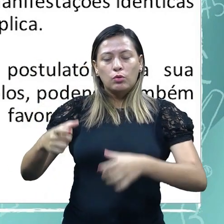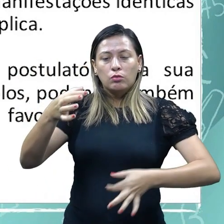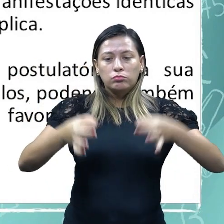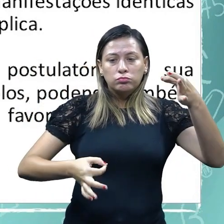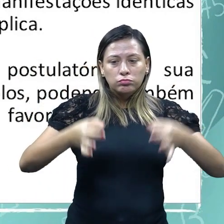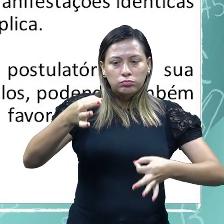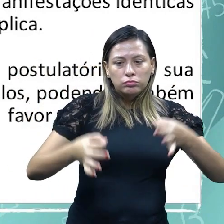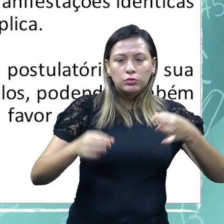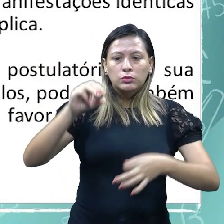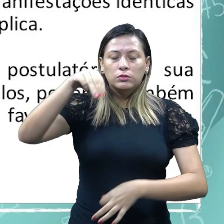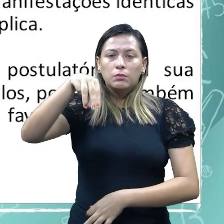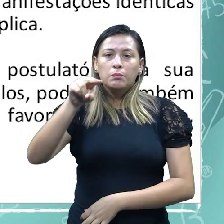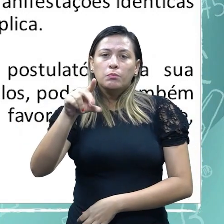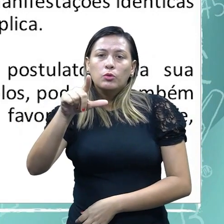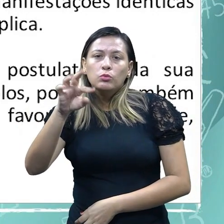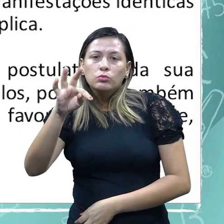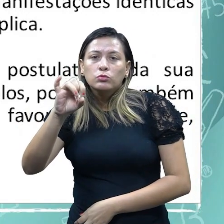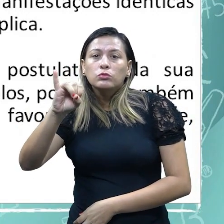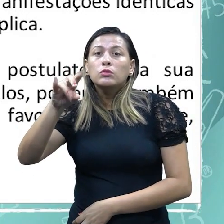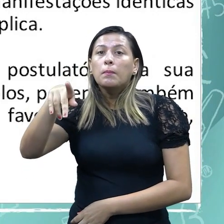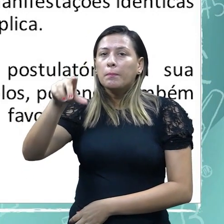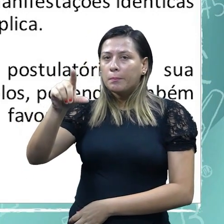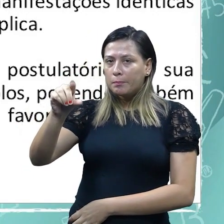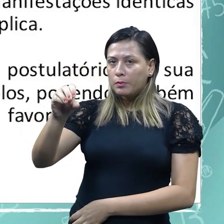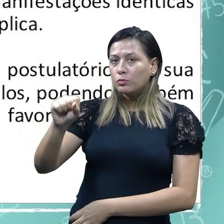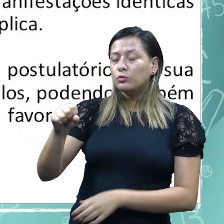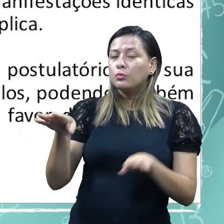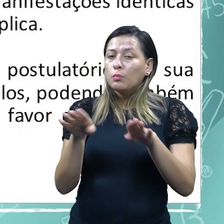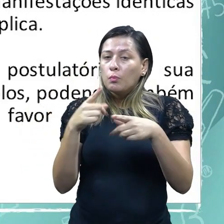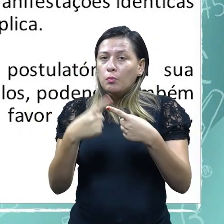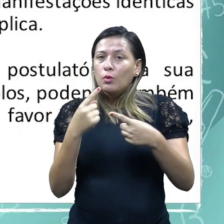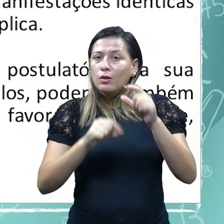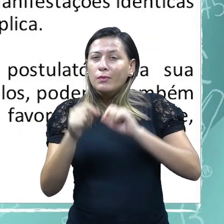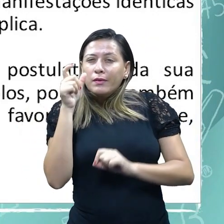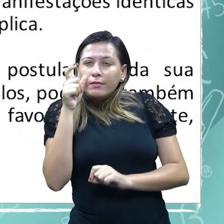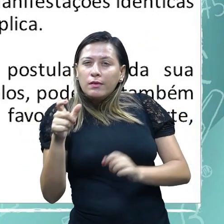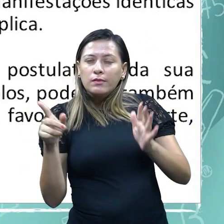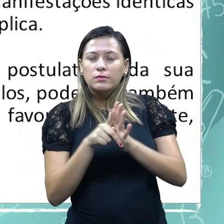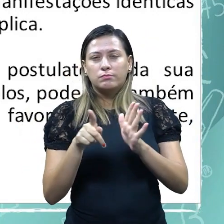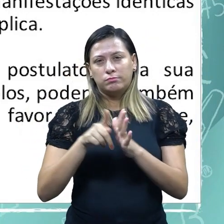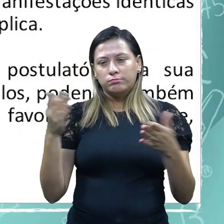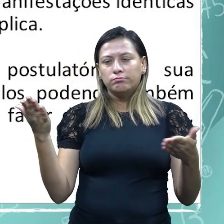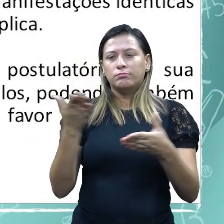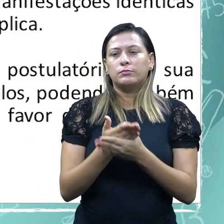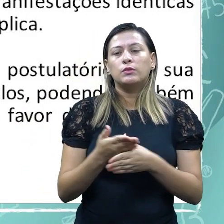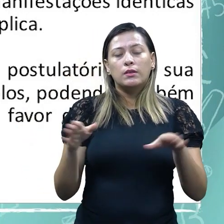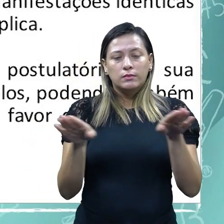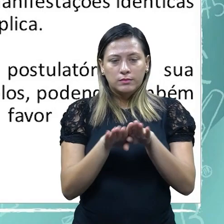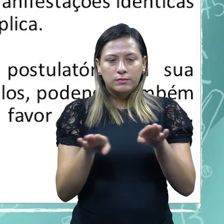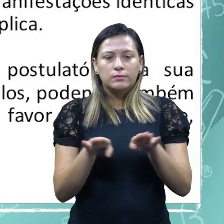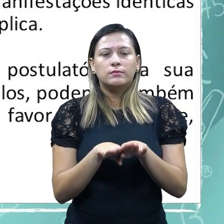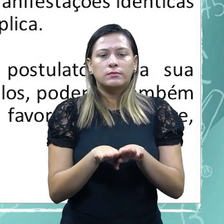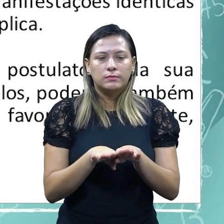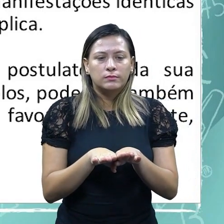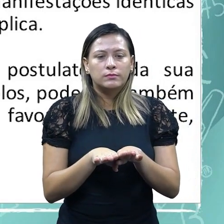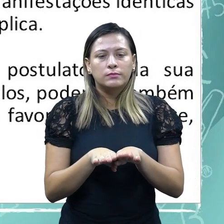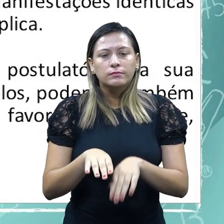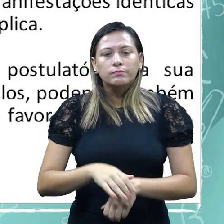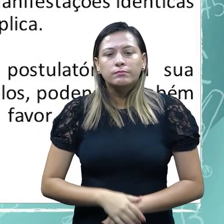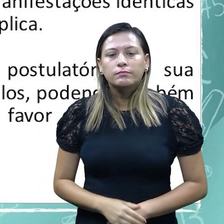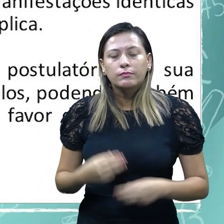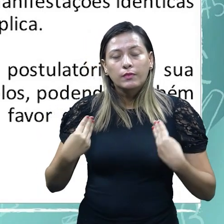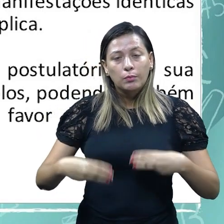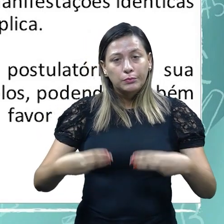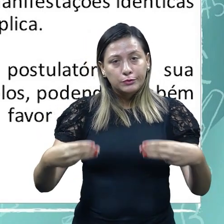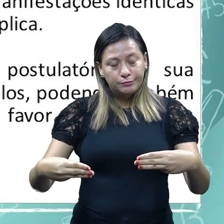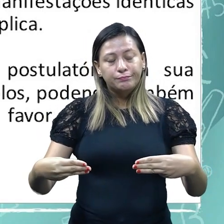pleitos múltiplos, porque obviamente eles têm interesse naquele processo, e eles podem também recorrer. Você tem o Ministério